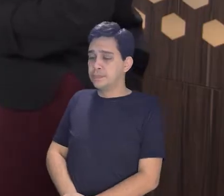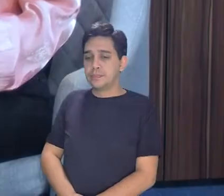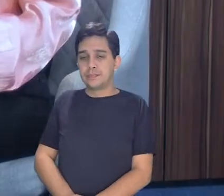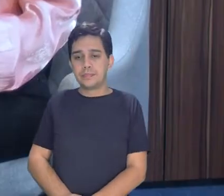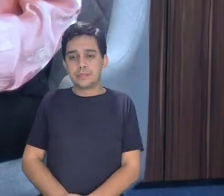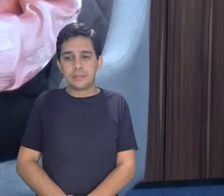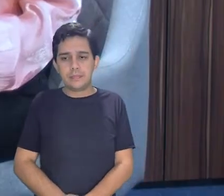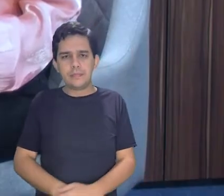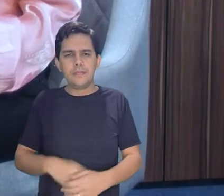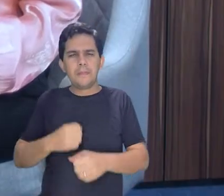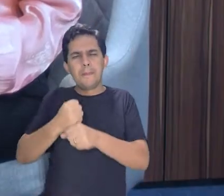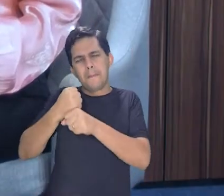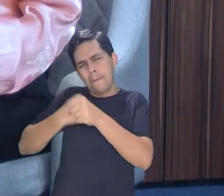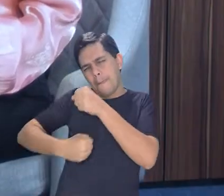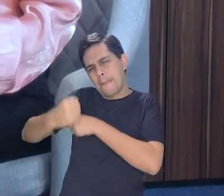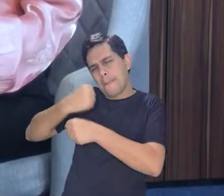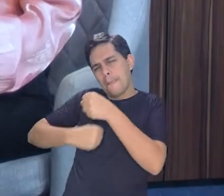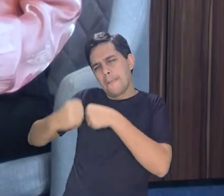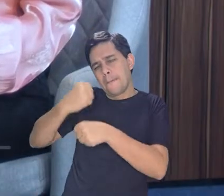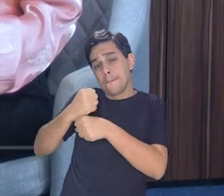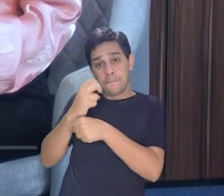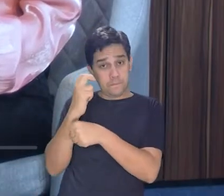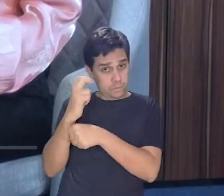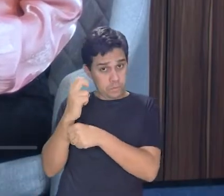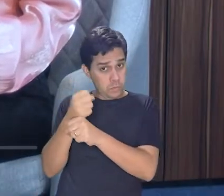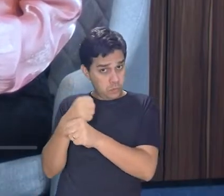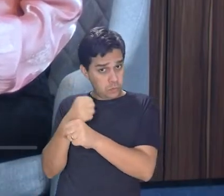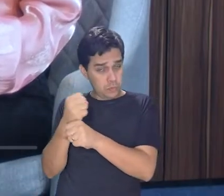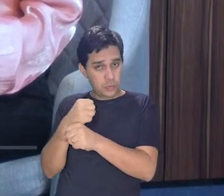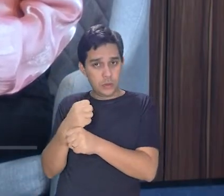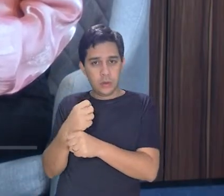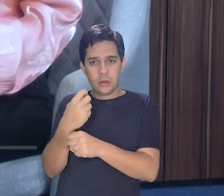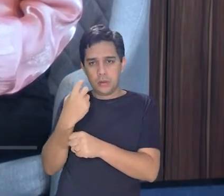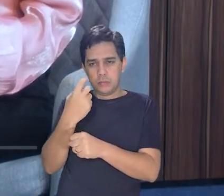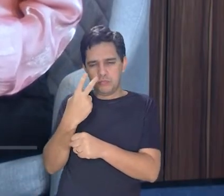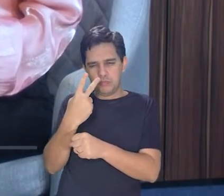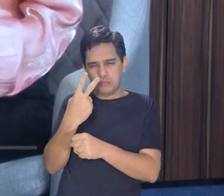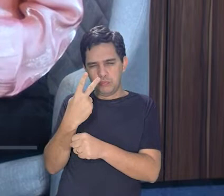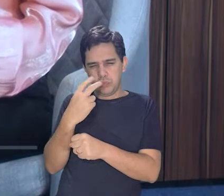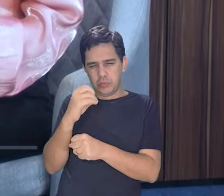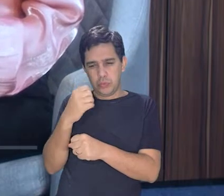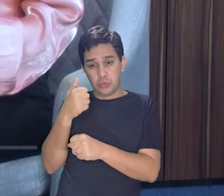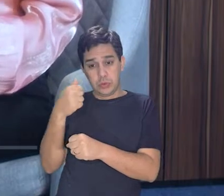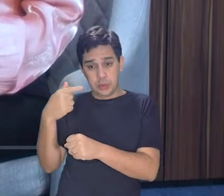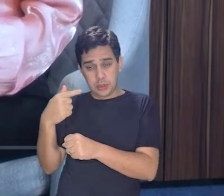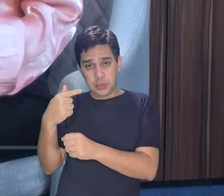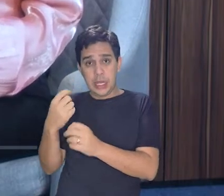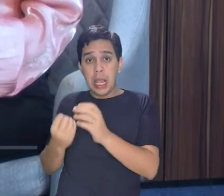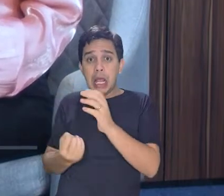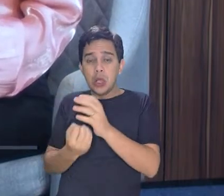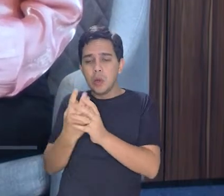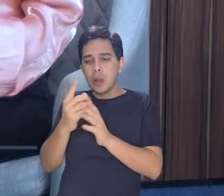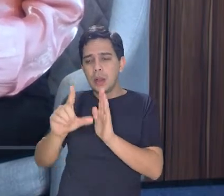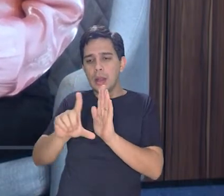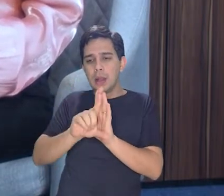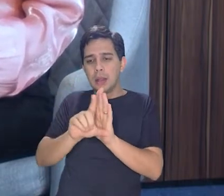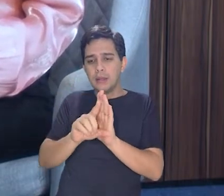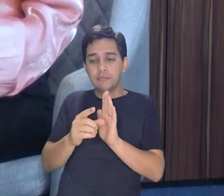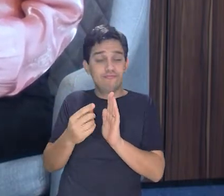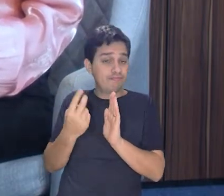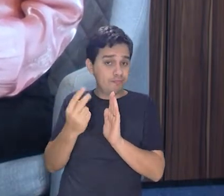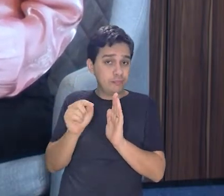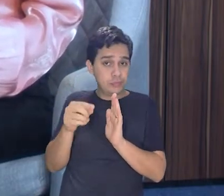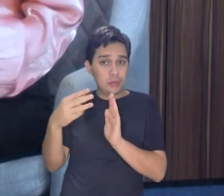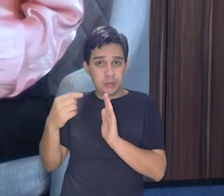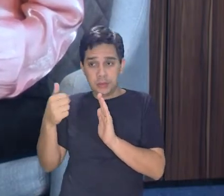em 4 de abril de 2017, foi promulgada a Lei 13.431, que também é conhecida como a